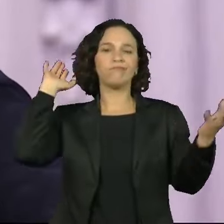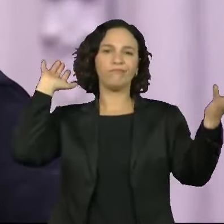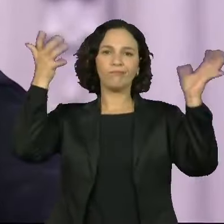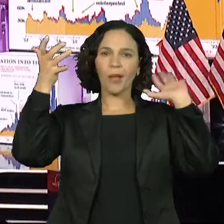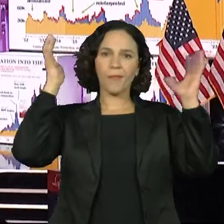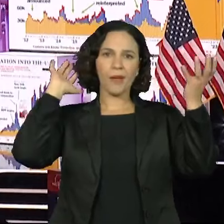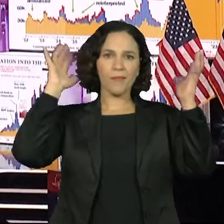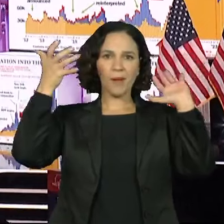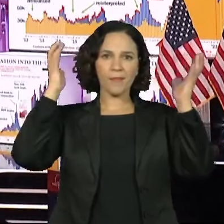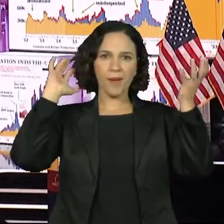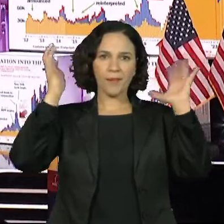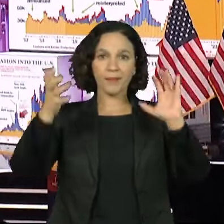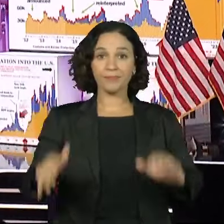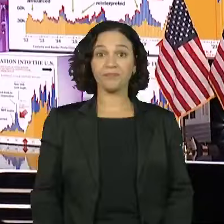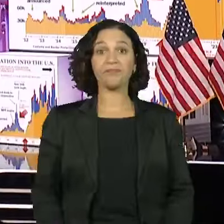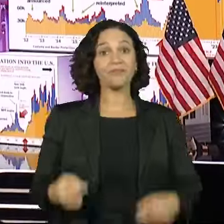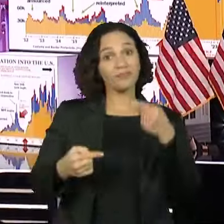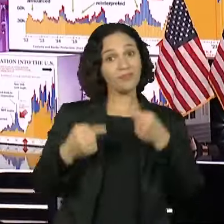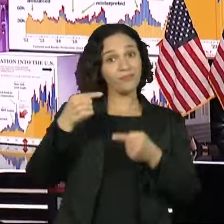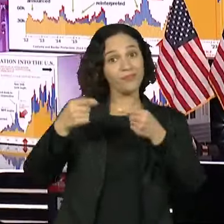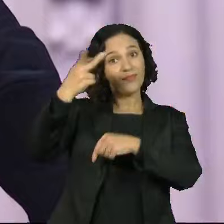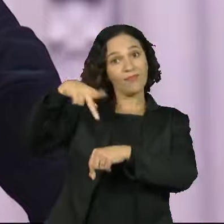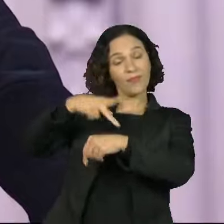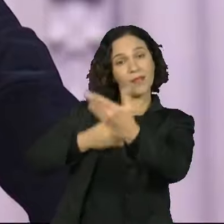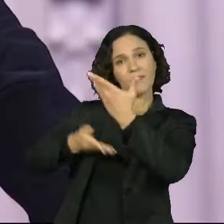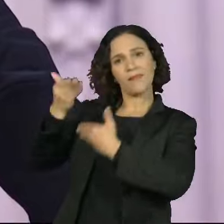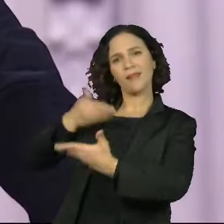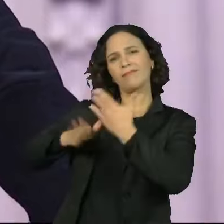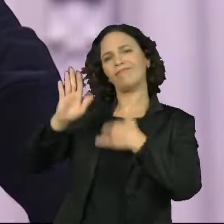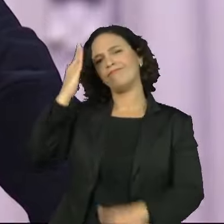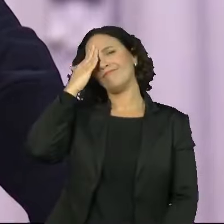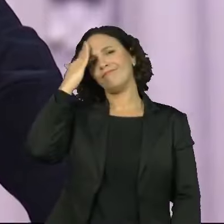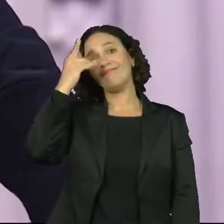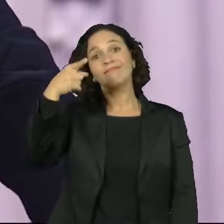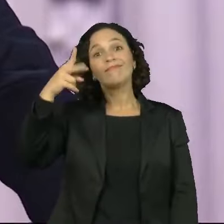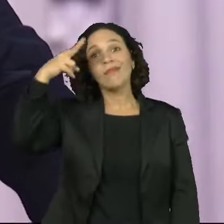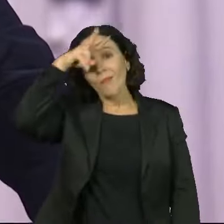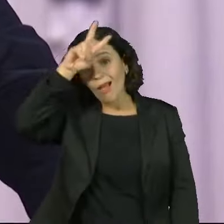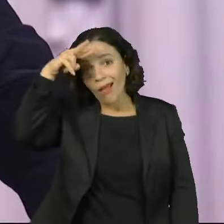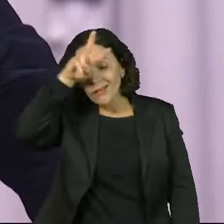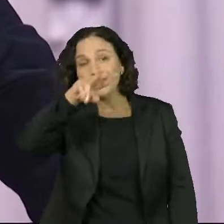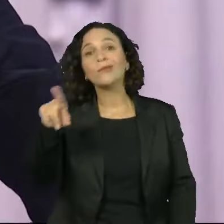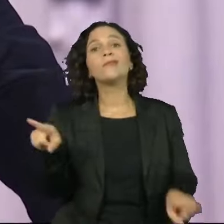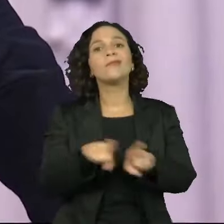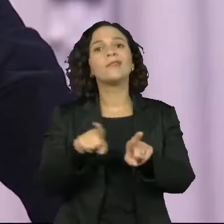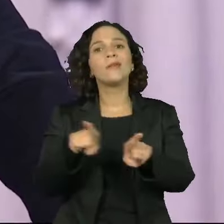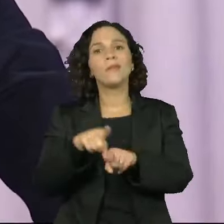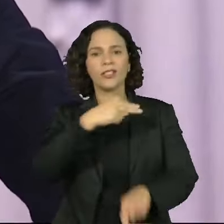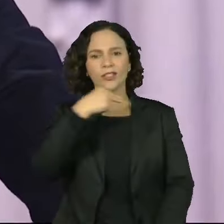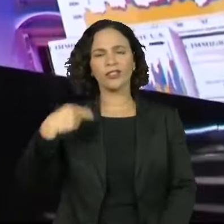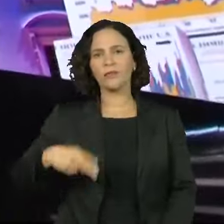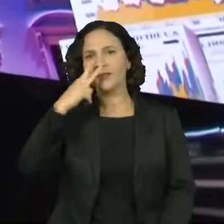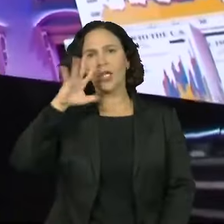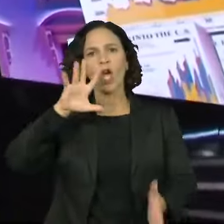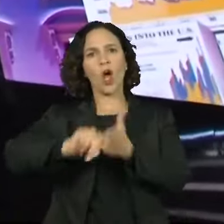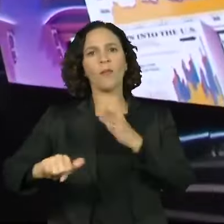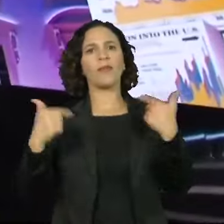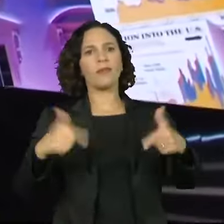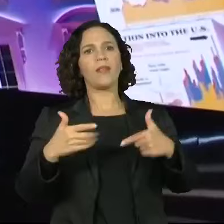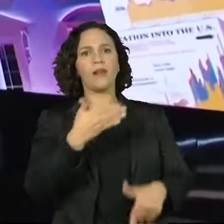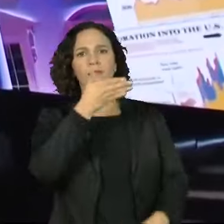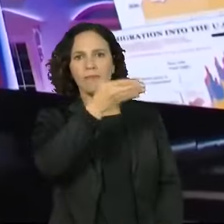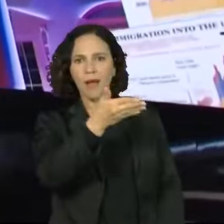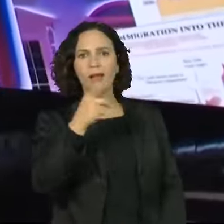climáticas na política externa o discurso conhecido acusou Mexicanos e chineses de roubarem o emprego dos Americanos culpou